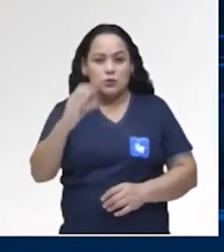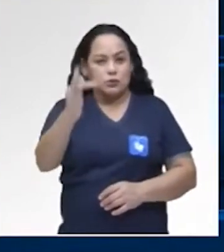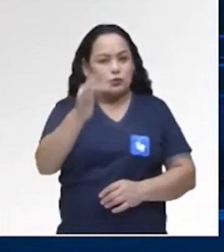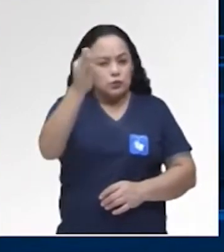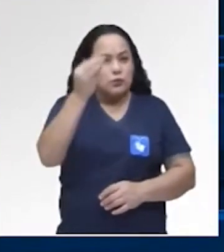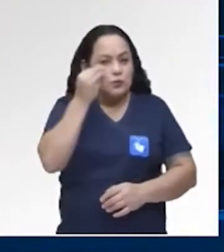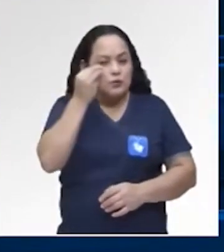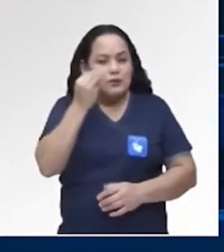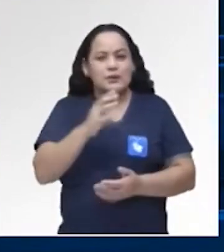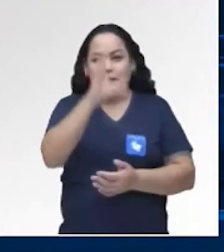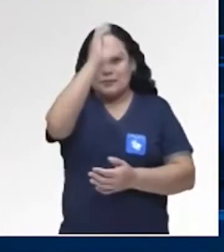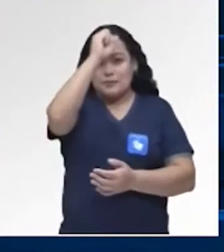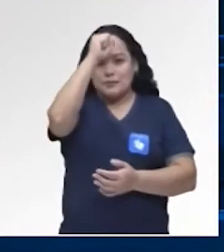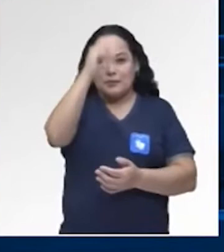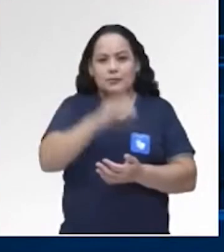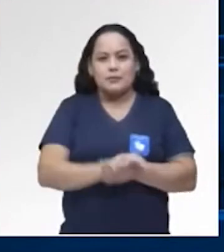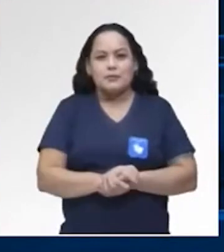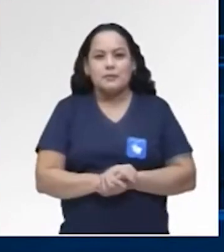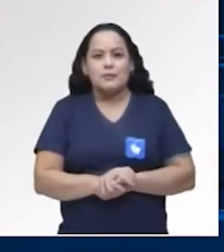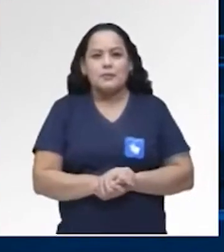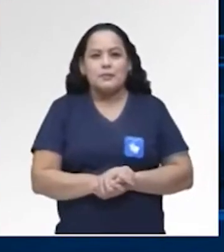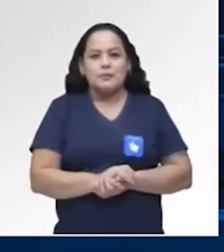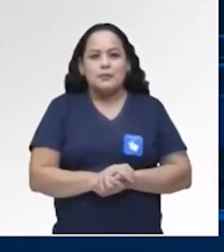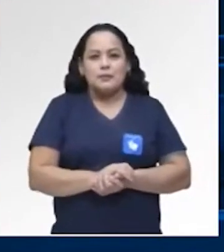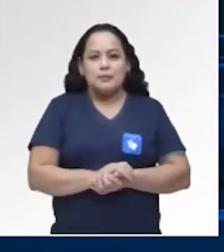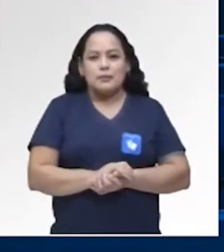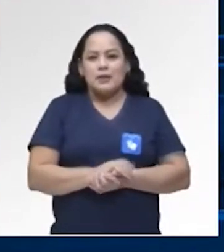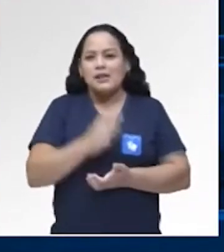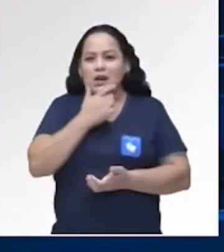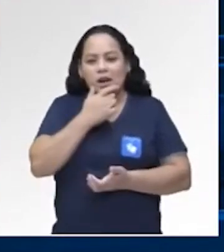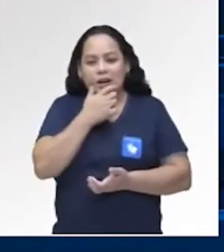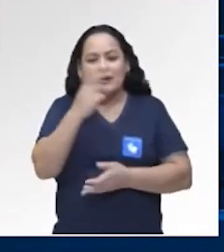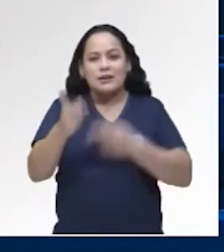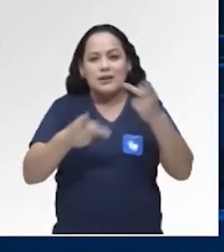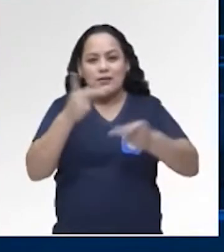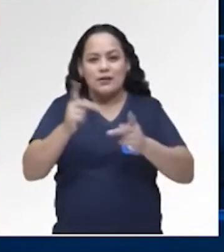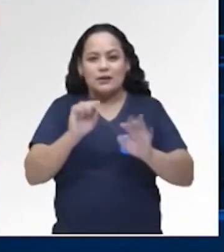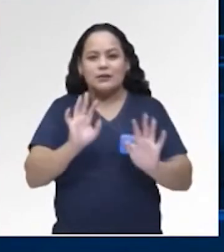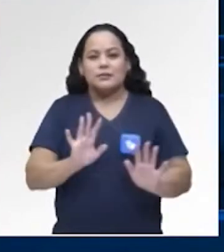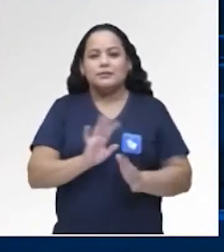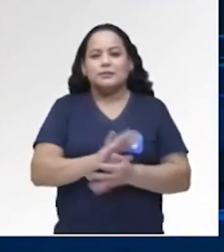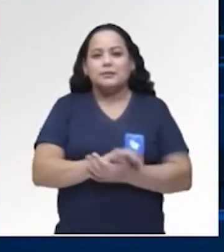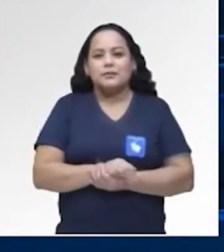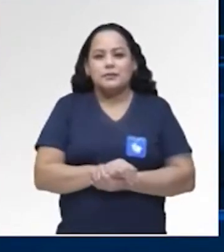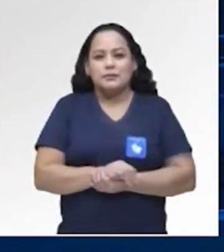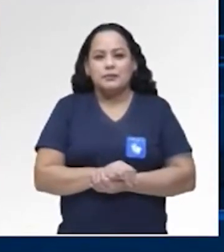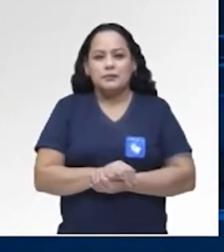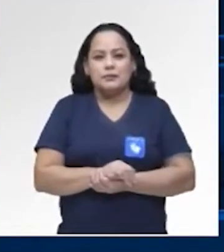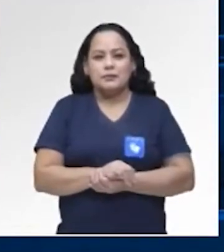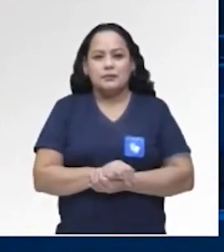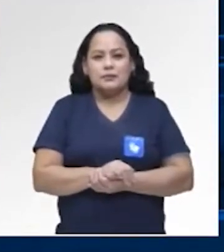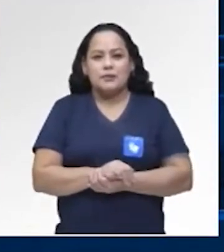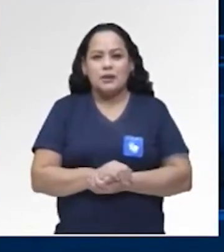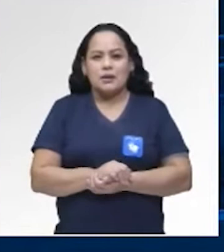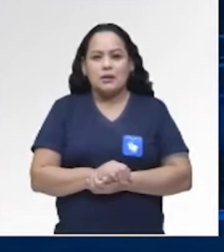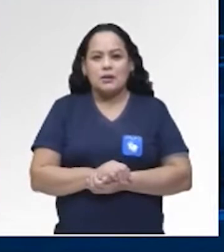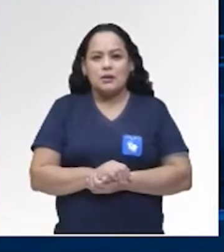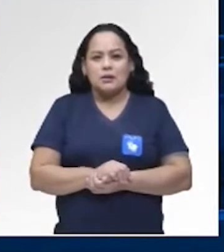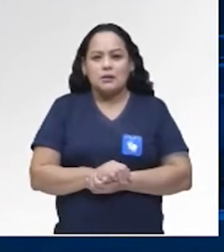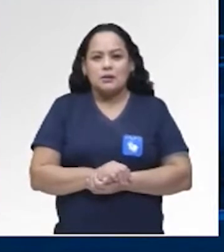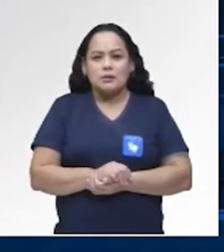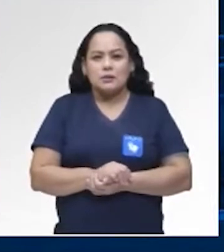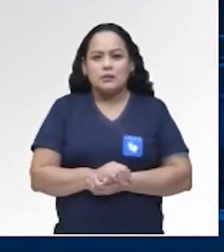Olha só. I am not going to study in England next semester, Vicky. Why? Are you going to